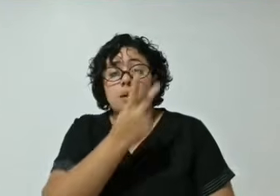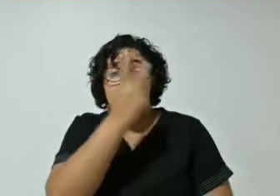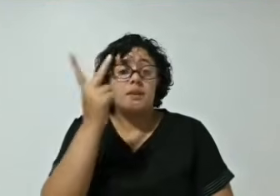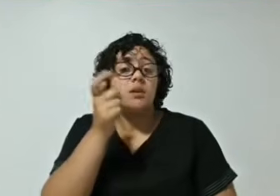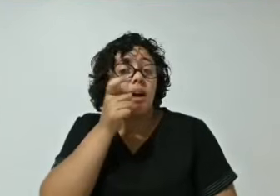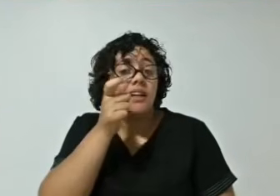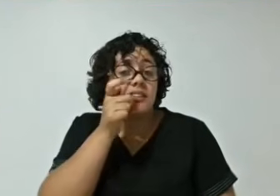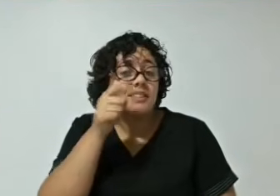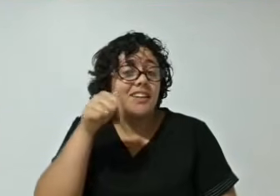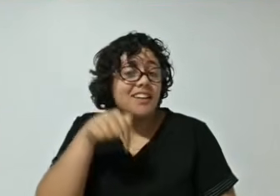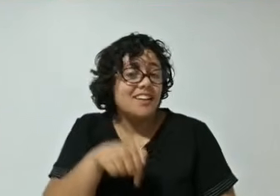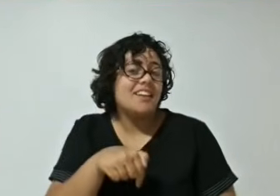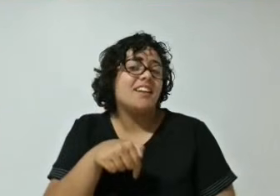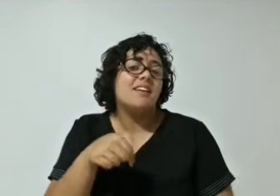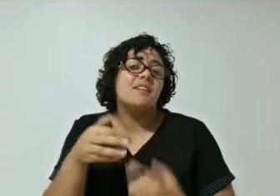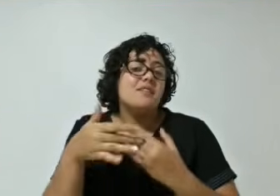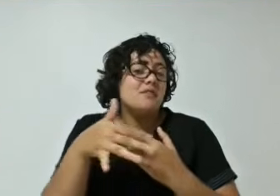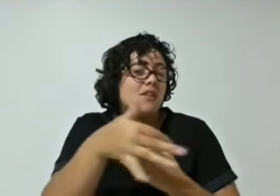vão assistir essa entrevista,